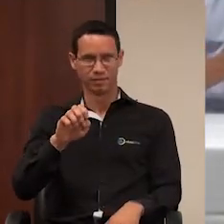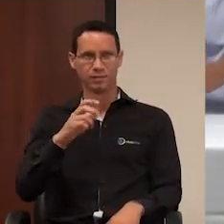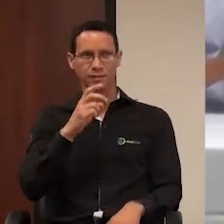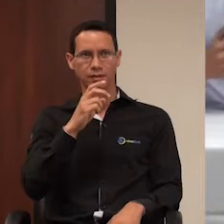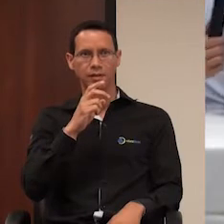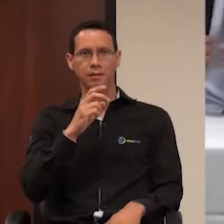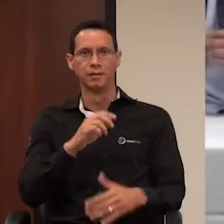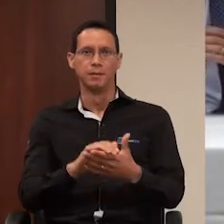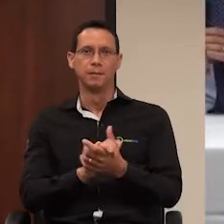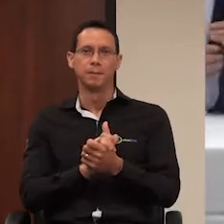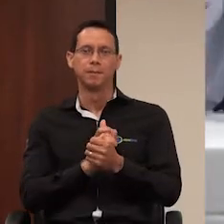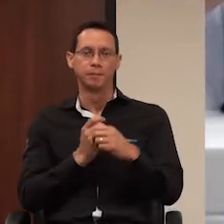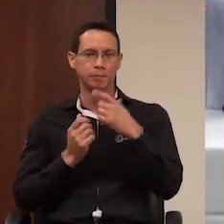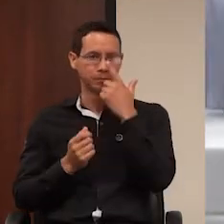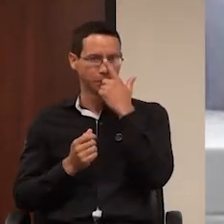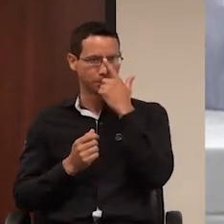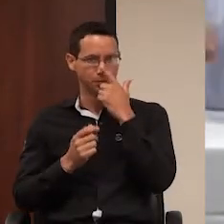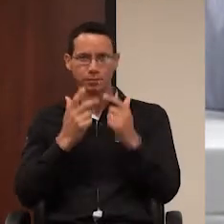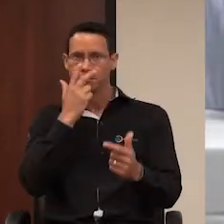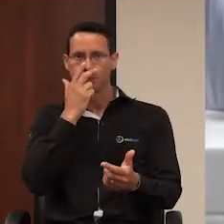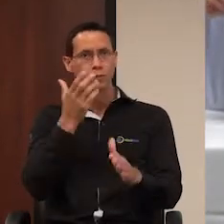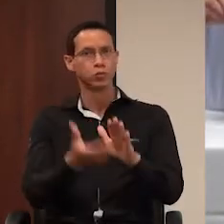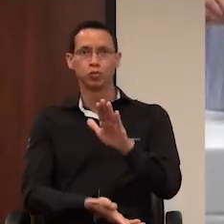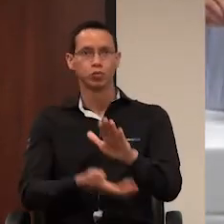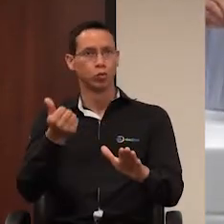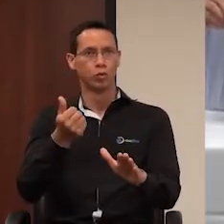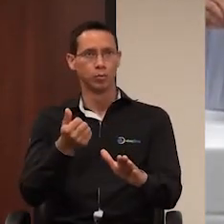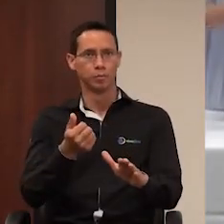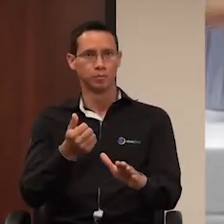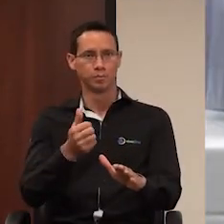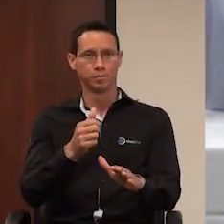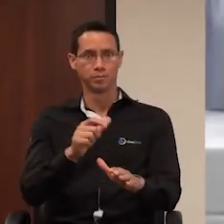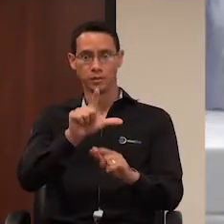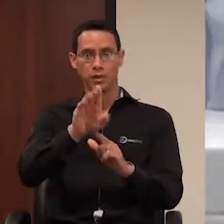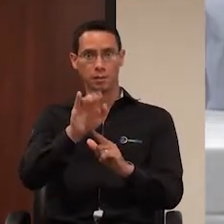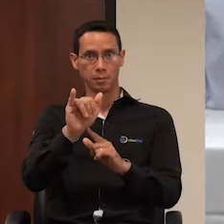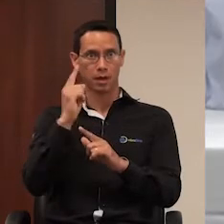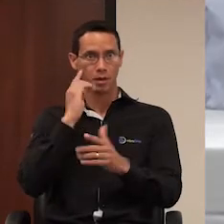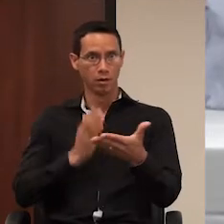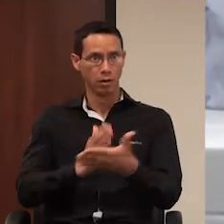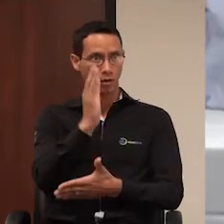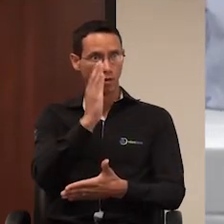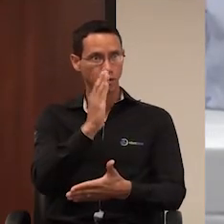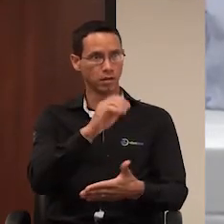tomaria, era a atitude que ele tomaria, ele extinguiu todo, além do brasileiro entrar em vigor, ele extinguiu todos os processos de